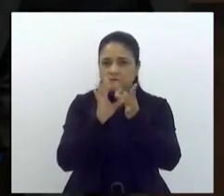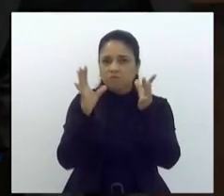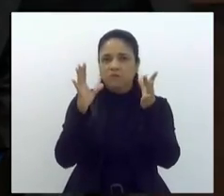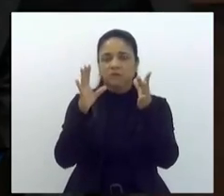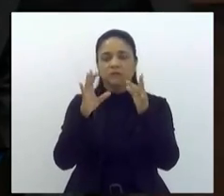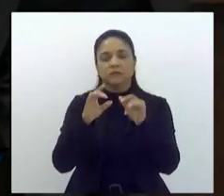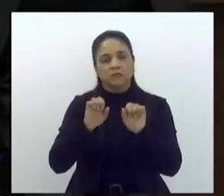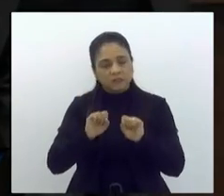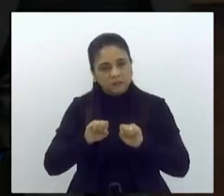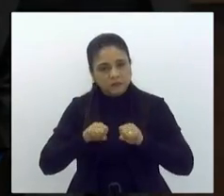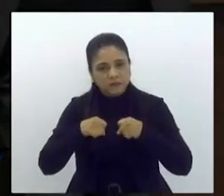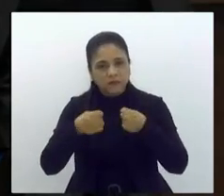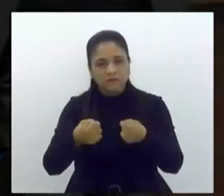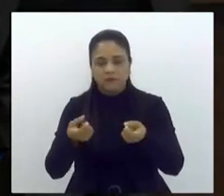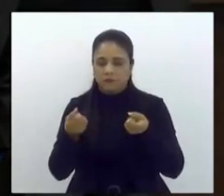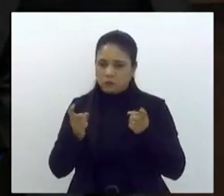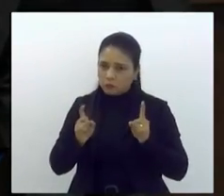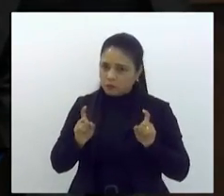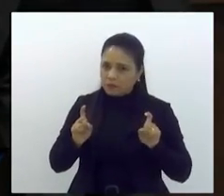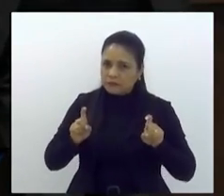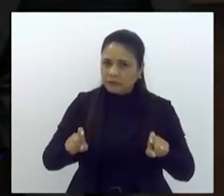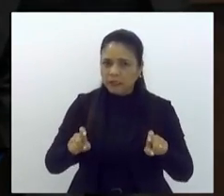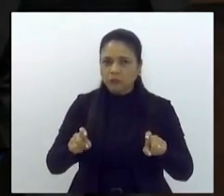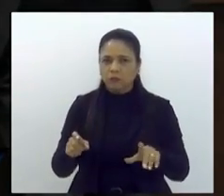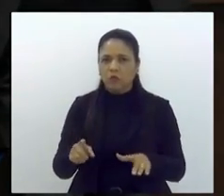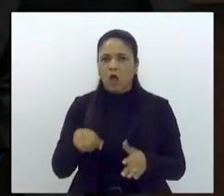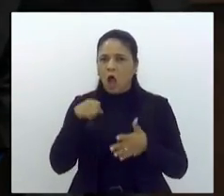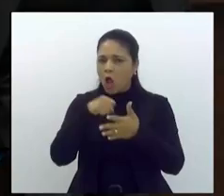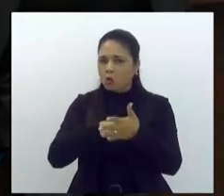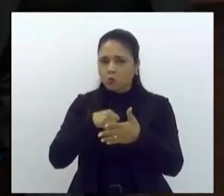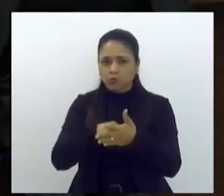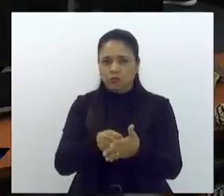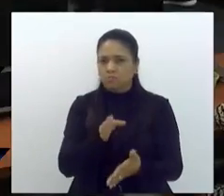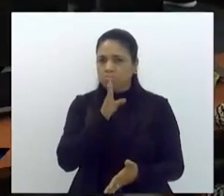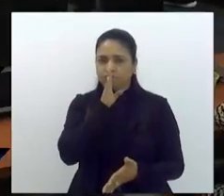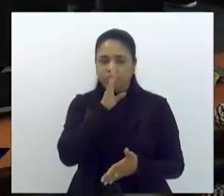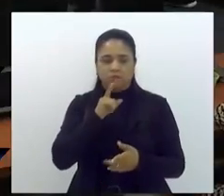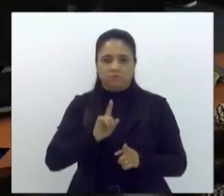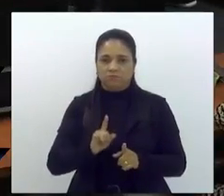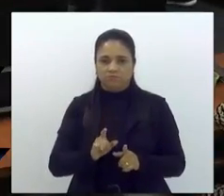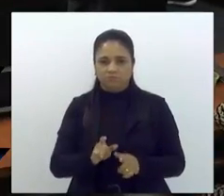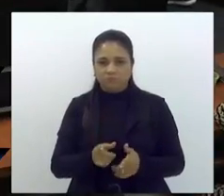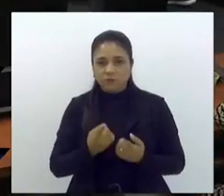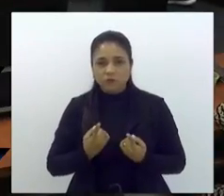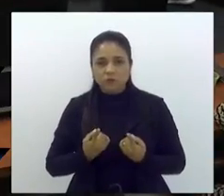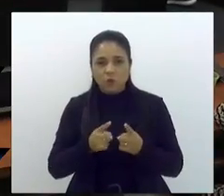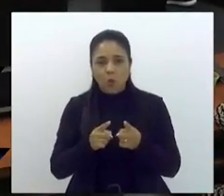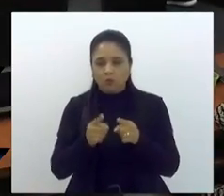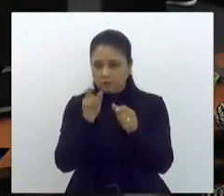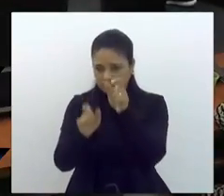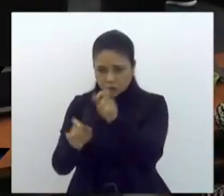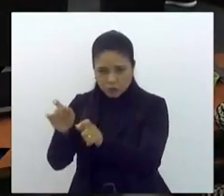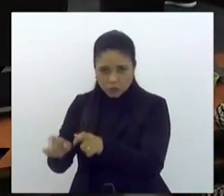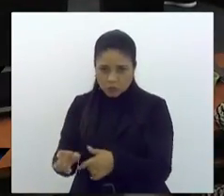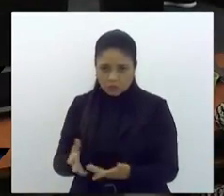e que a luta não vai se calar diante dos fascistas pela ordem presidente